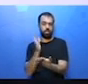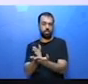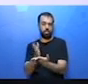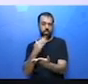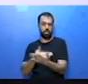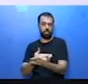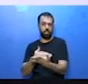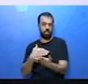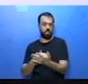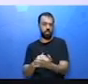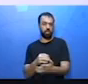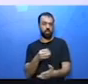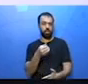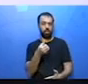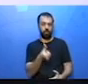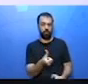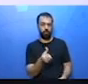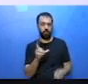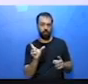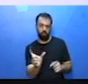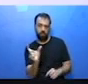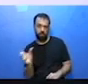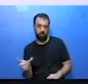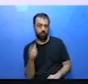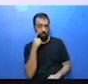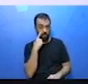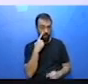uns jardins, conforme a figura abaixo.